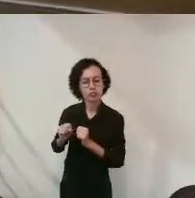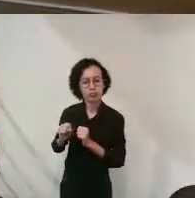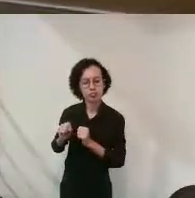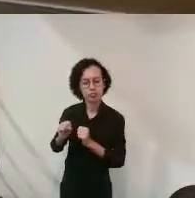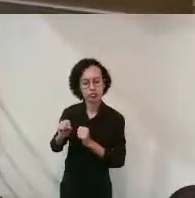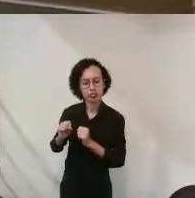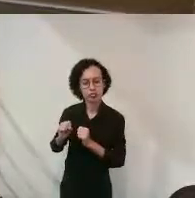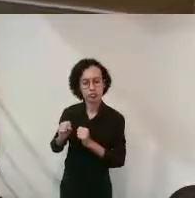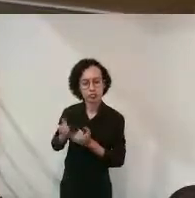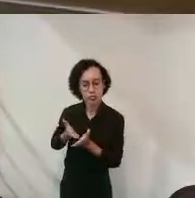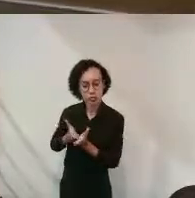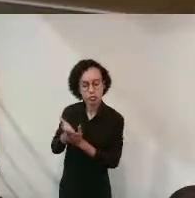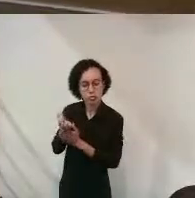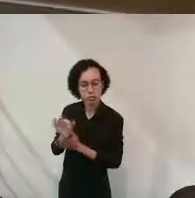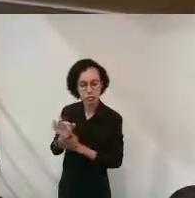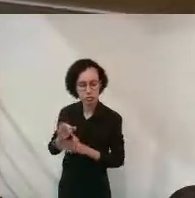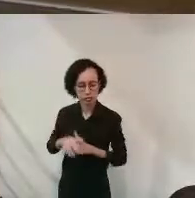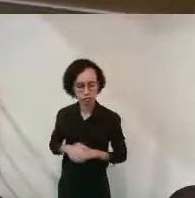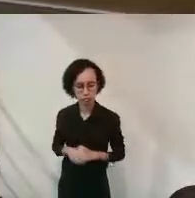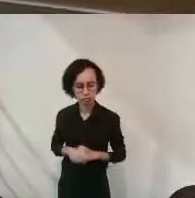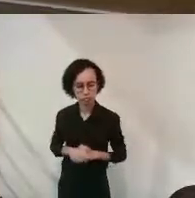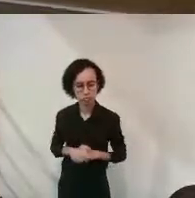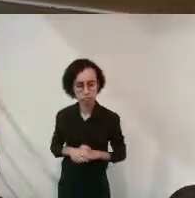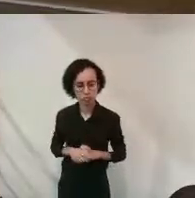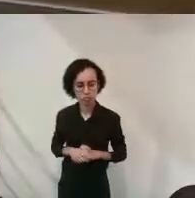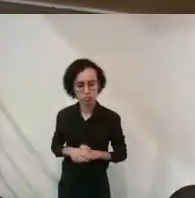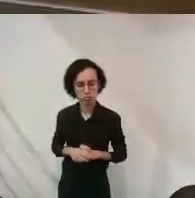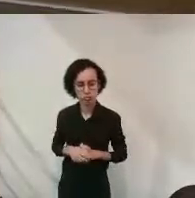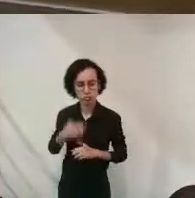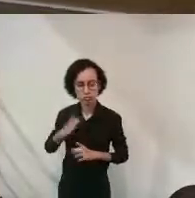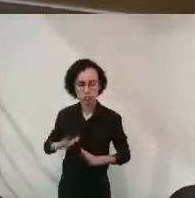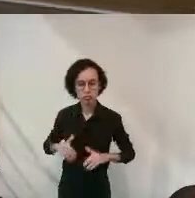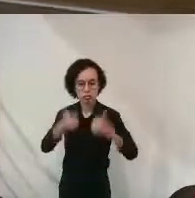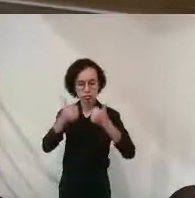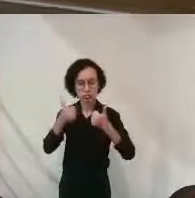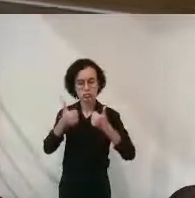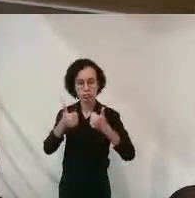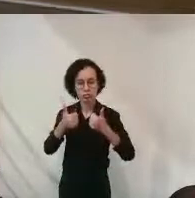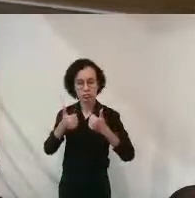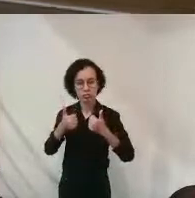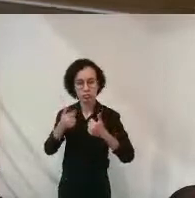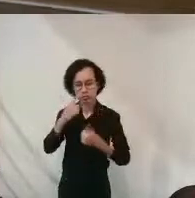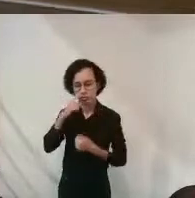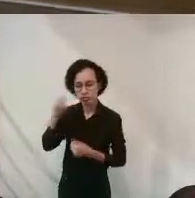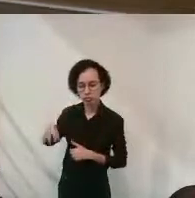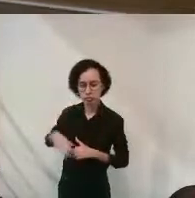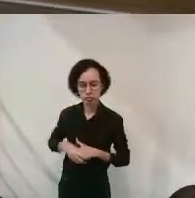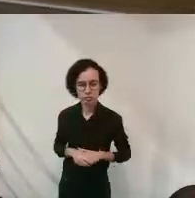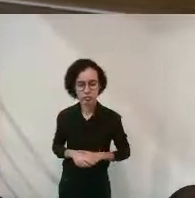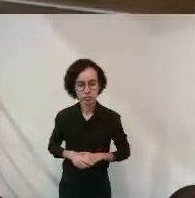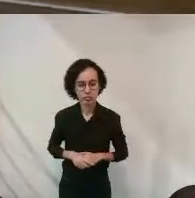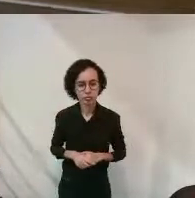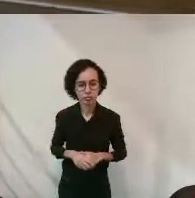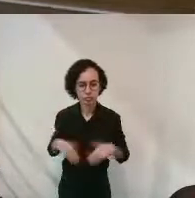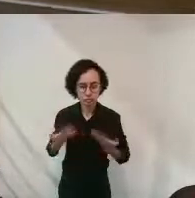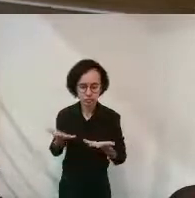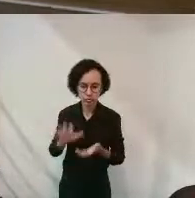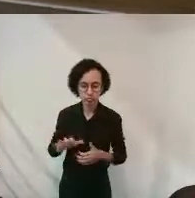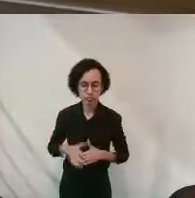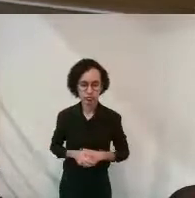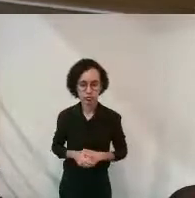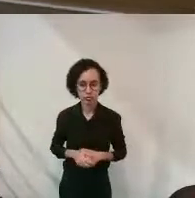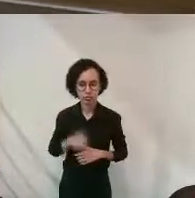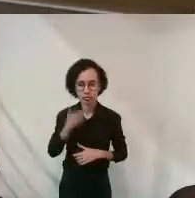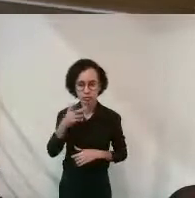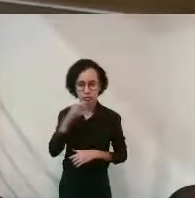incerto em todo esse contexto de uma melhoria do manejo e destinação de resíduos sólidos. Então, é isso.